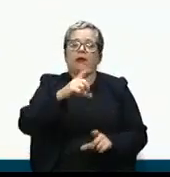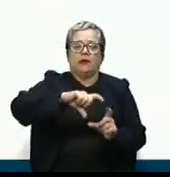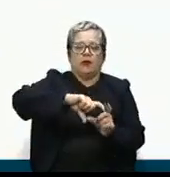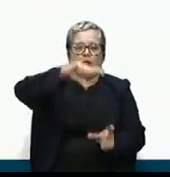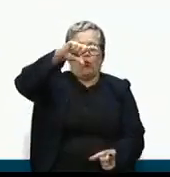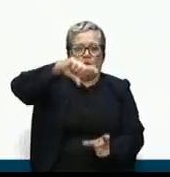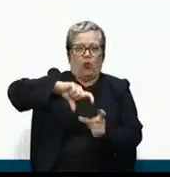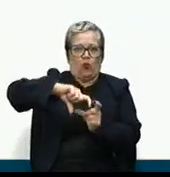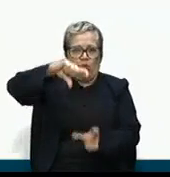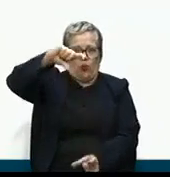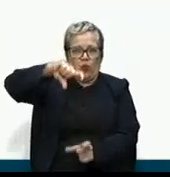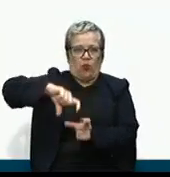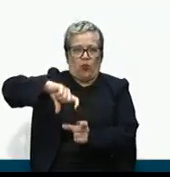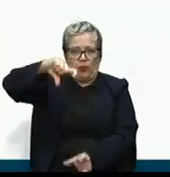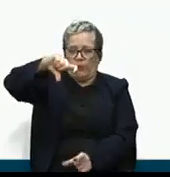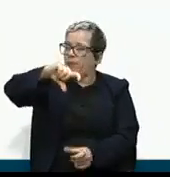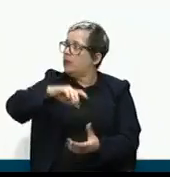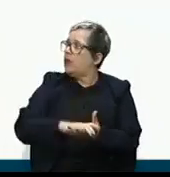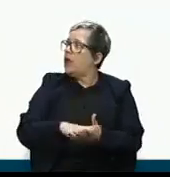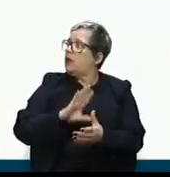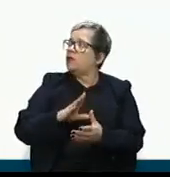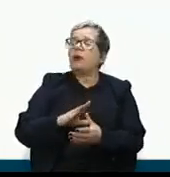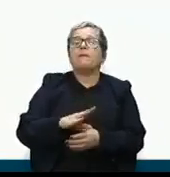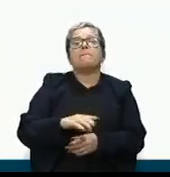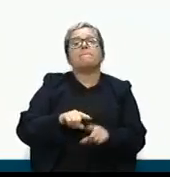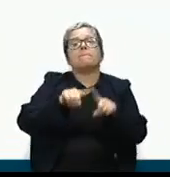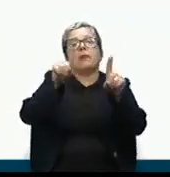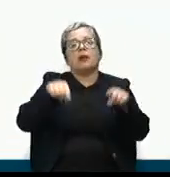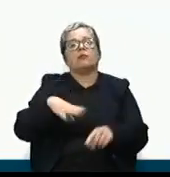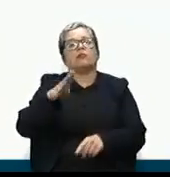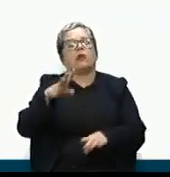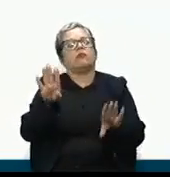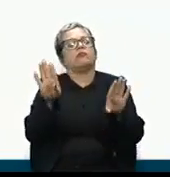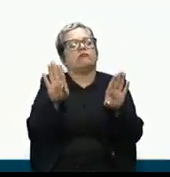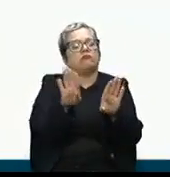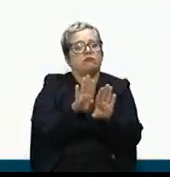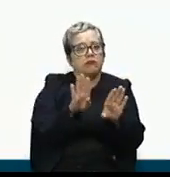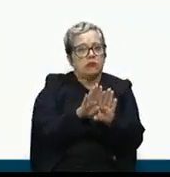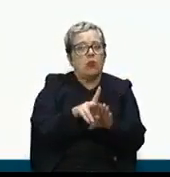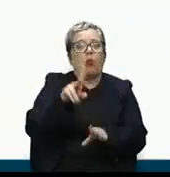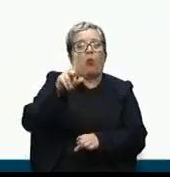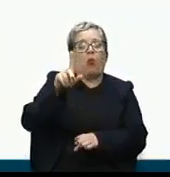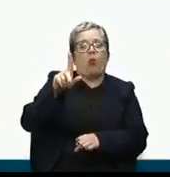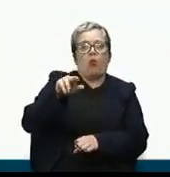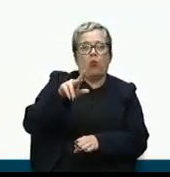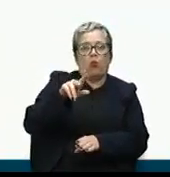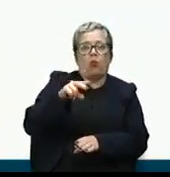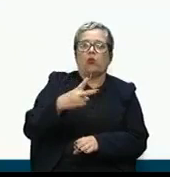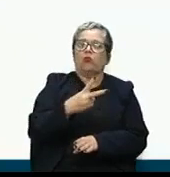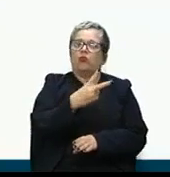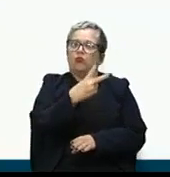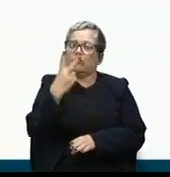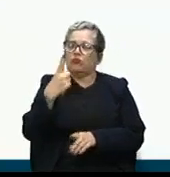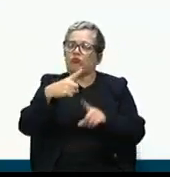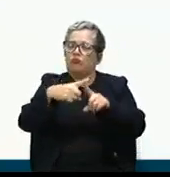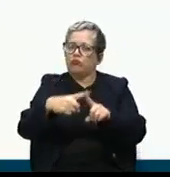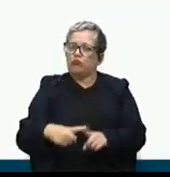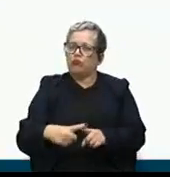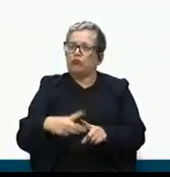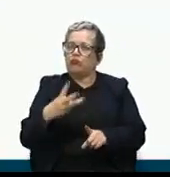3 colunas. E a matriz B, ela também é do tipo 2